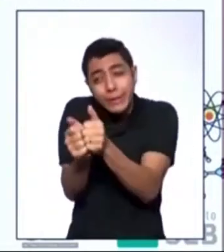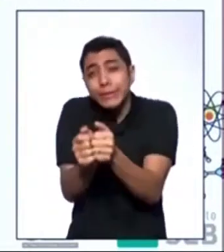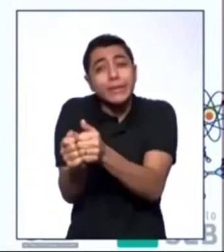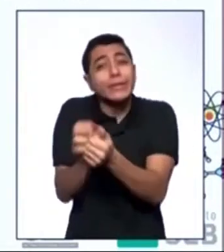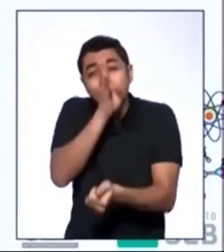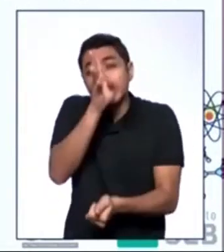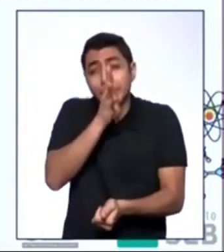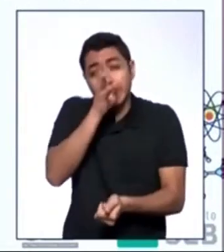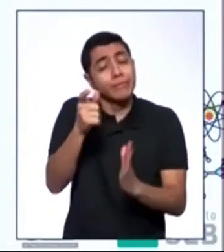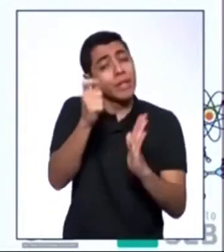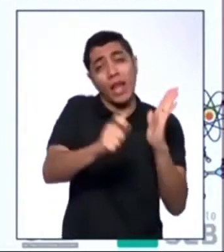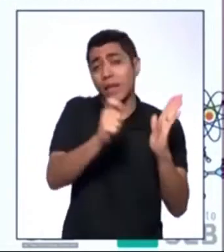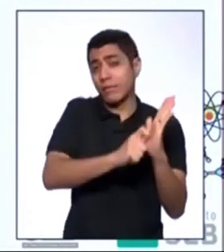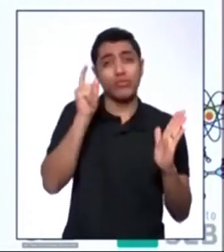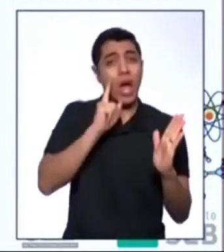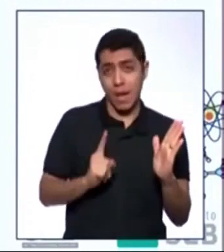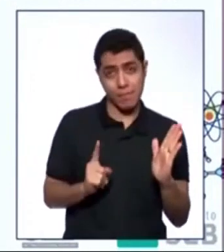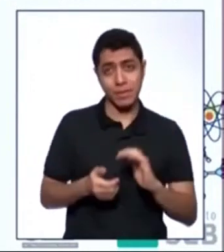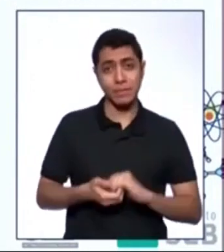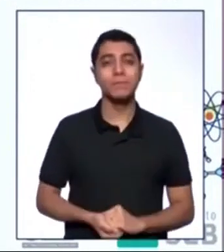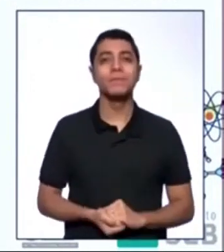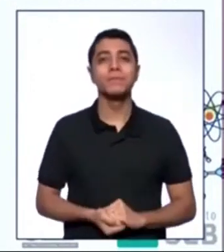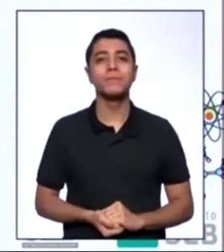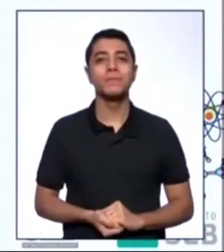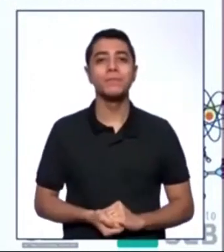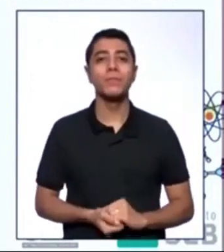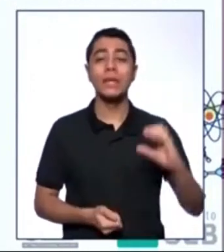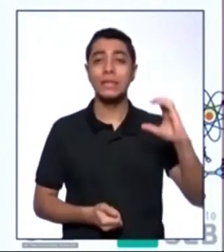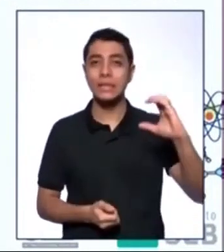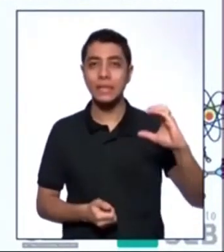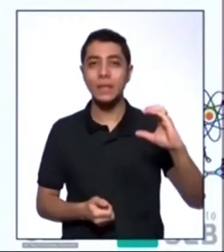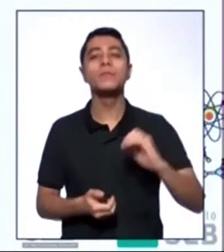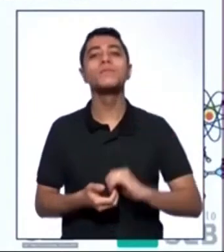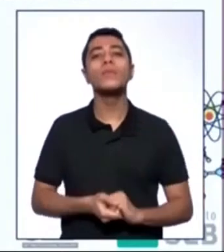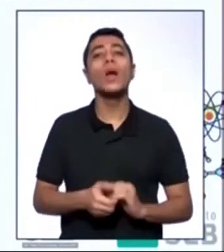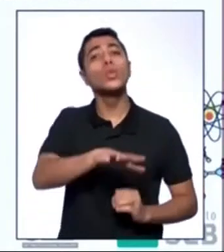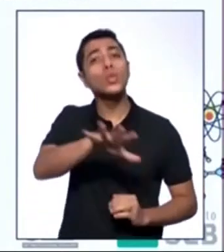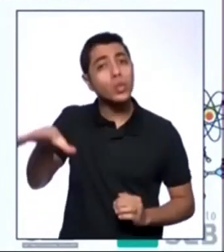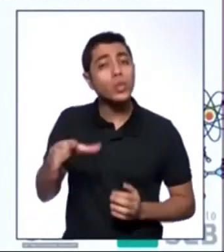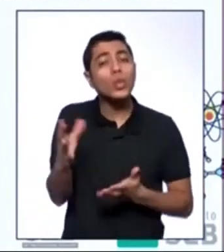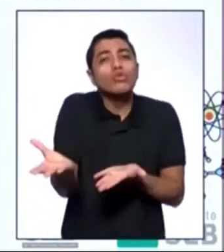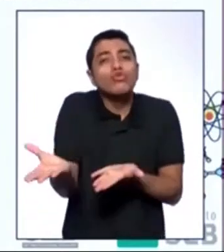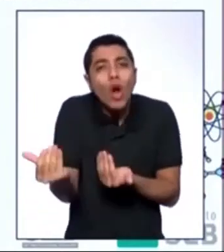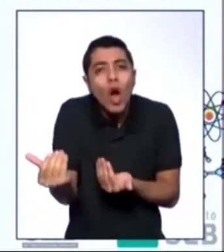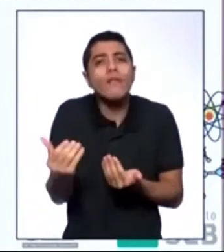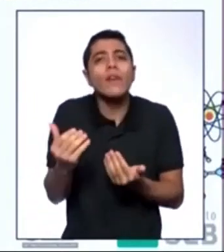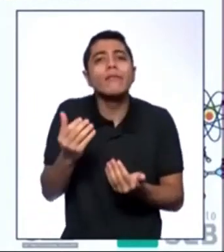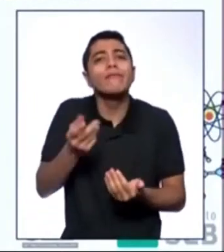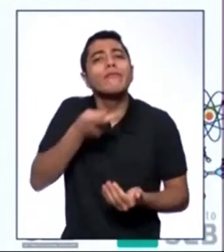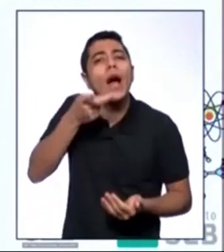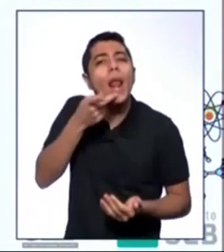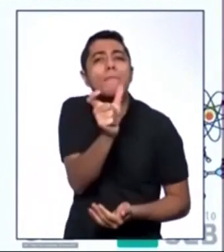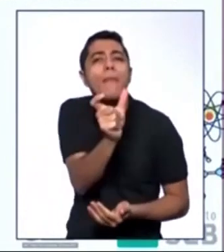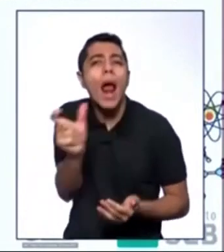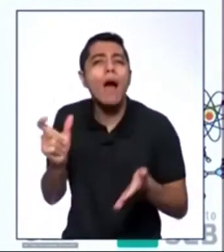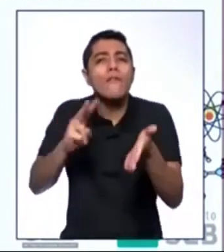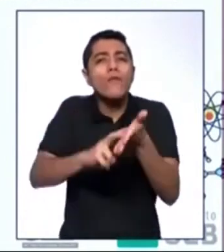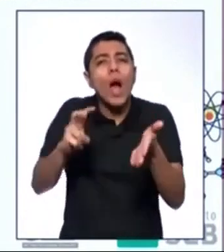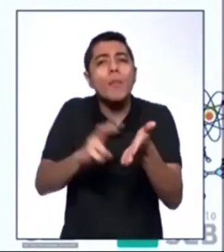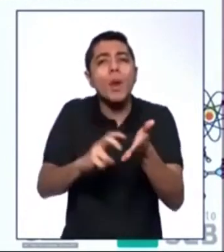A carência do vocabulário culto na fala de jovens tem sido um alerta quanto ao uso massivo da